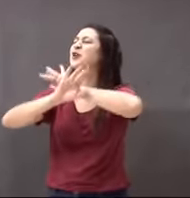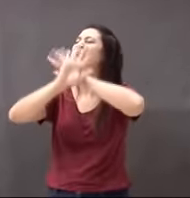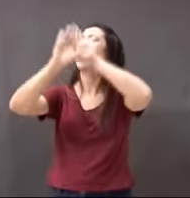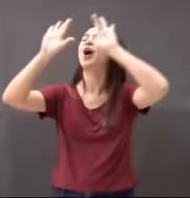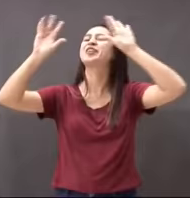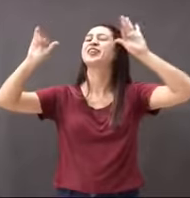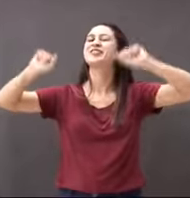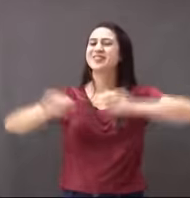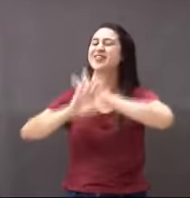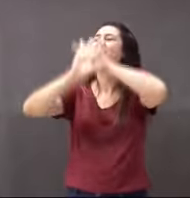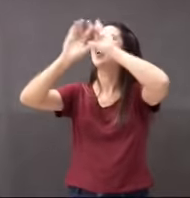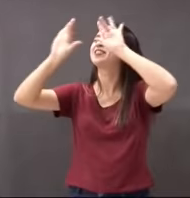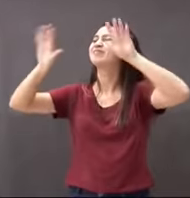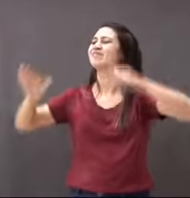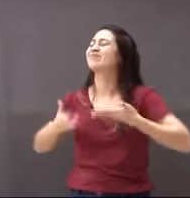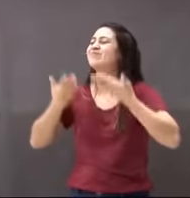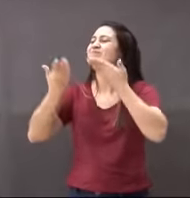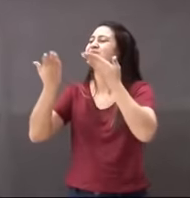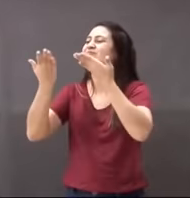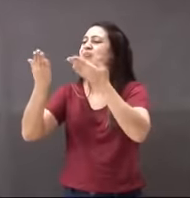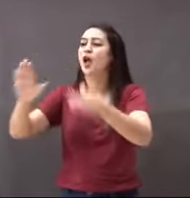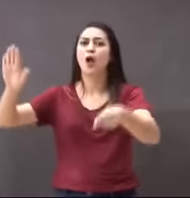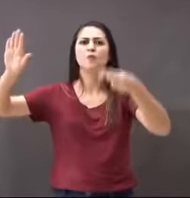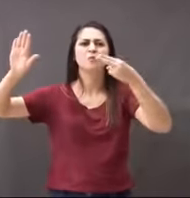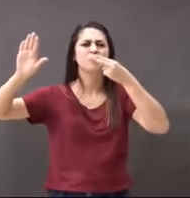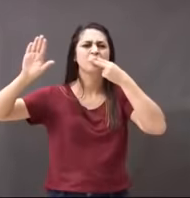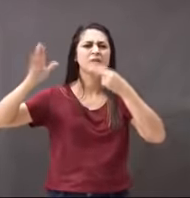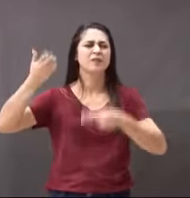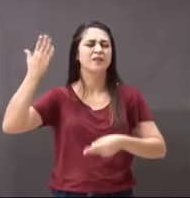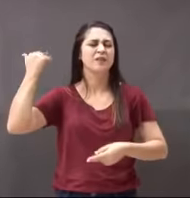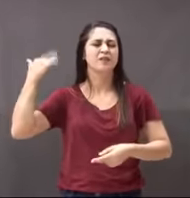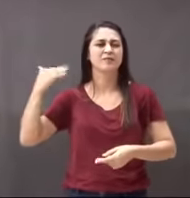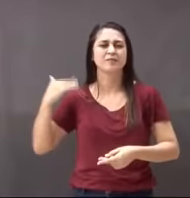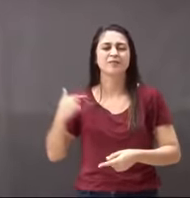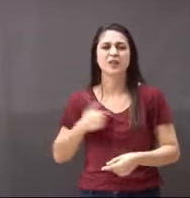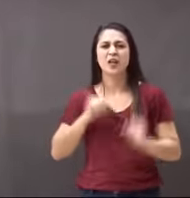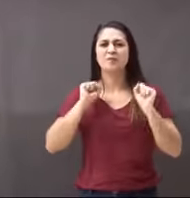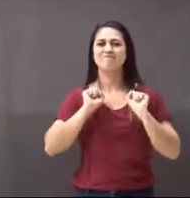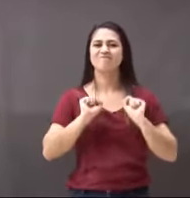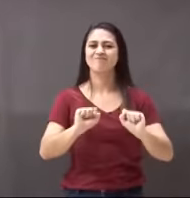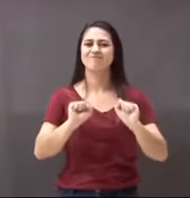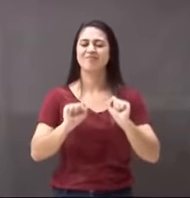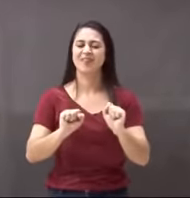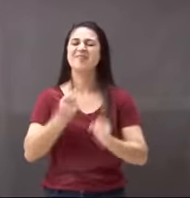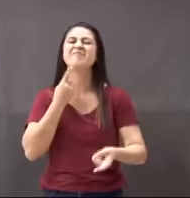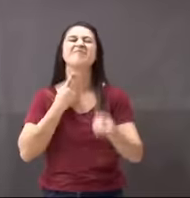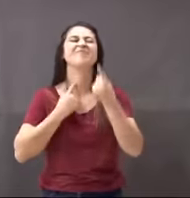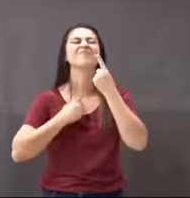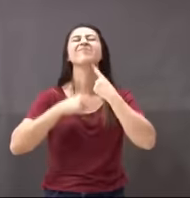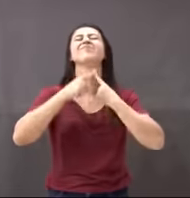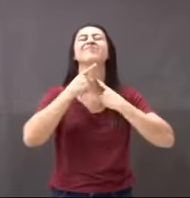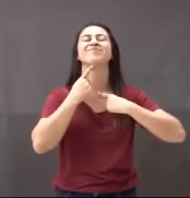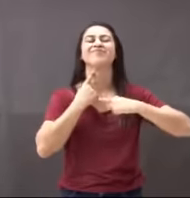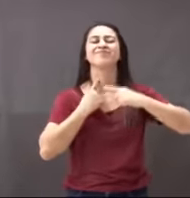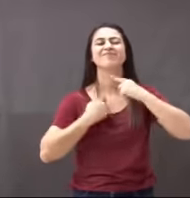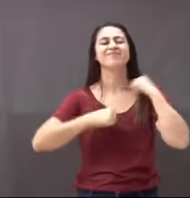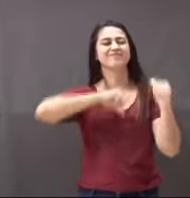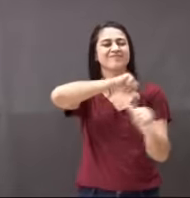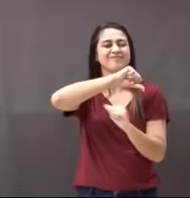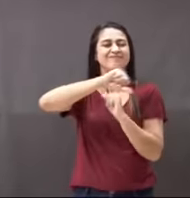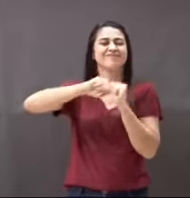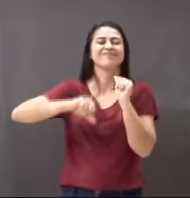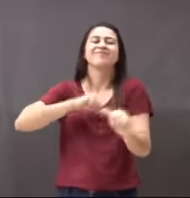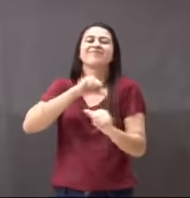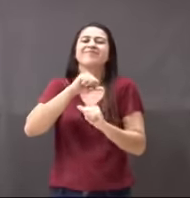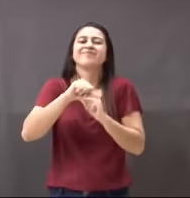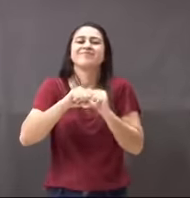dando glória, uma promessa antiga, esperada, desejada, tão